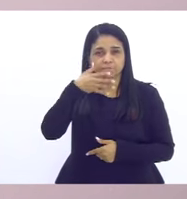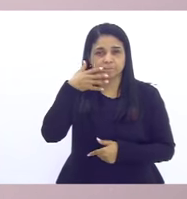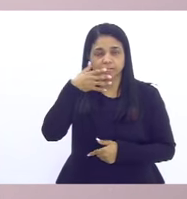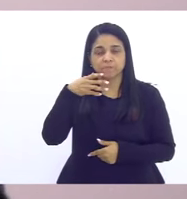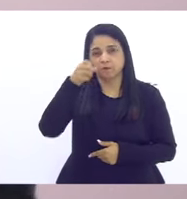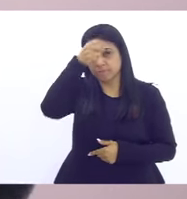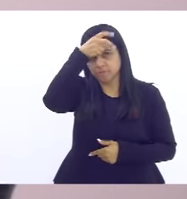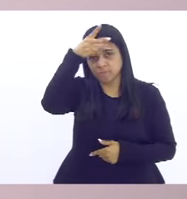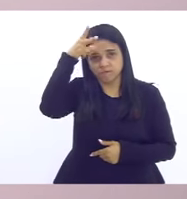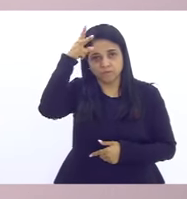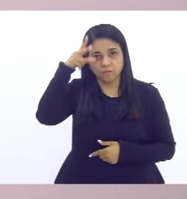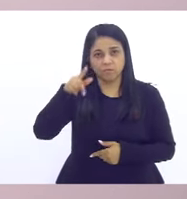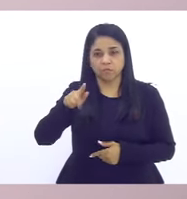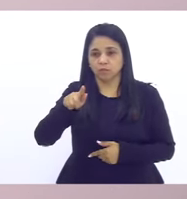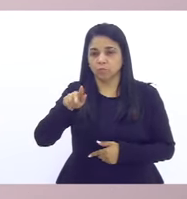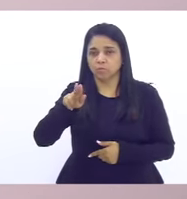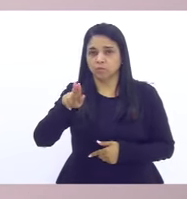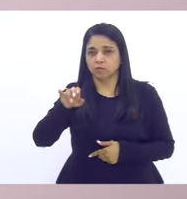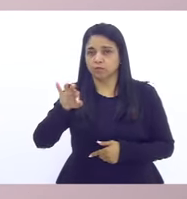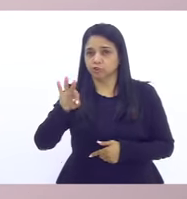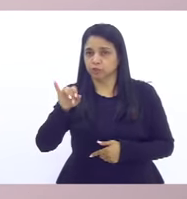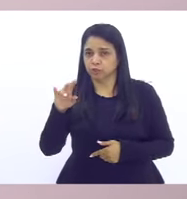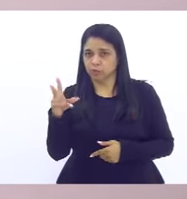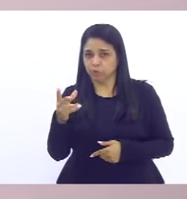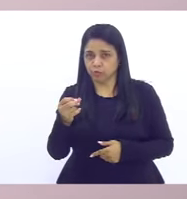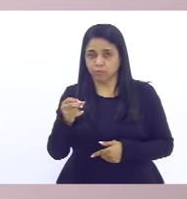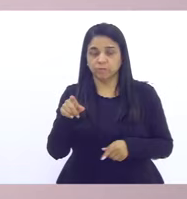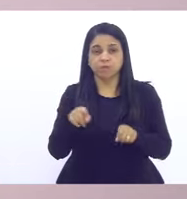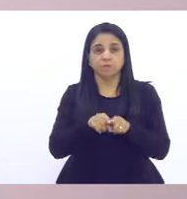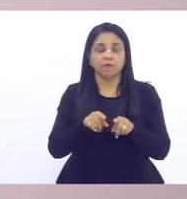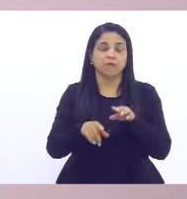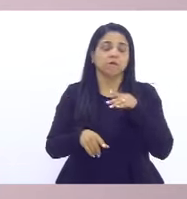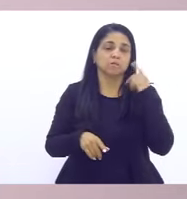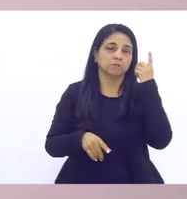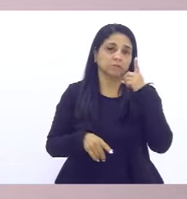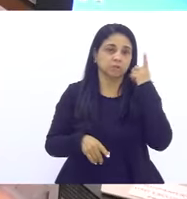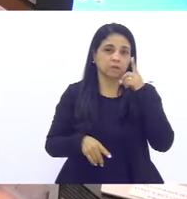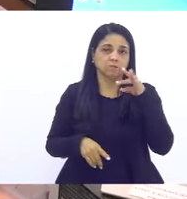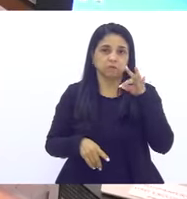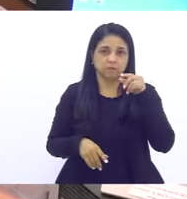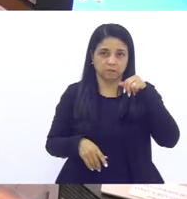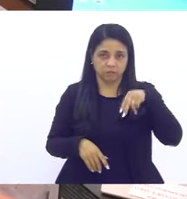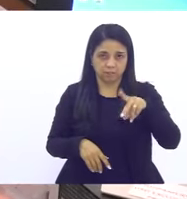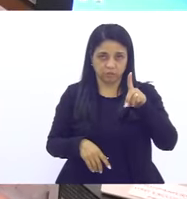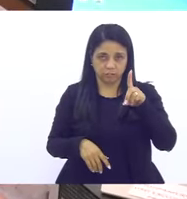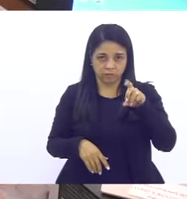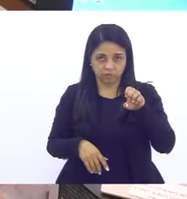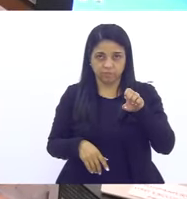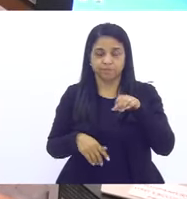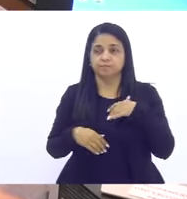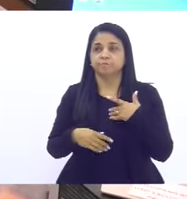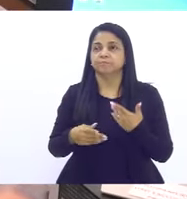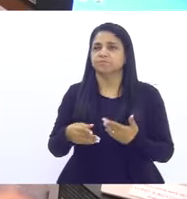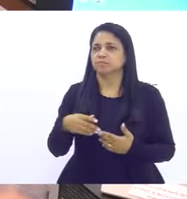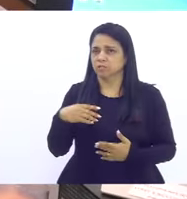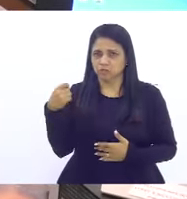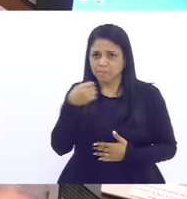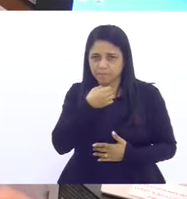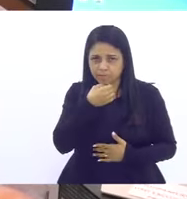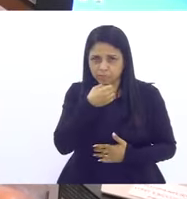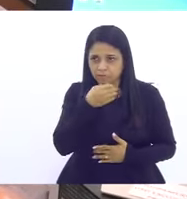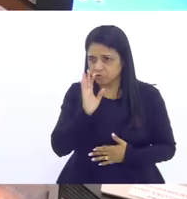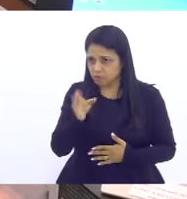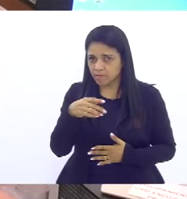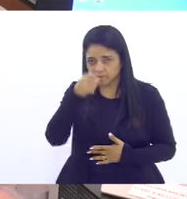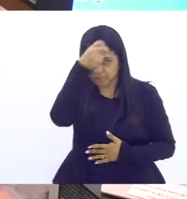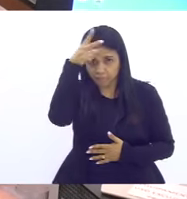Gutinho. Antes passar a palavra para o deputado Tandy rapidamente. Obrigado, presidente. Já está com o microfone aí, prefeito? Só